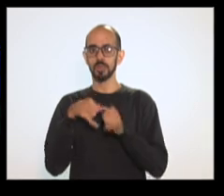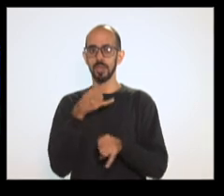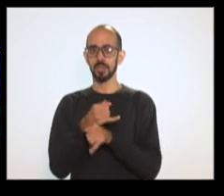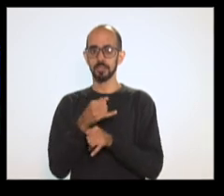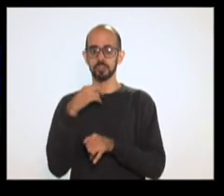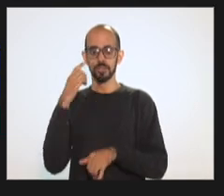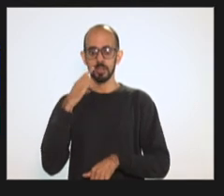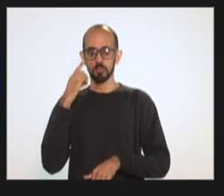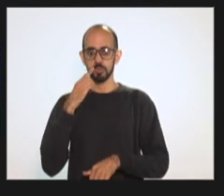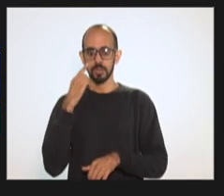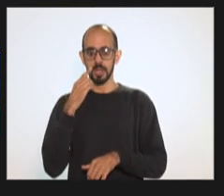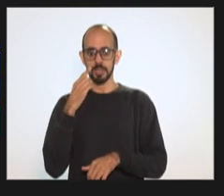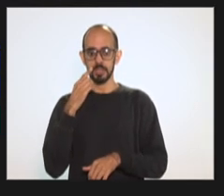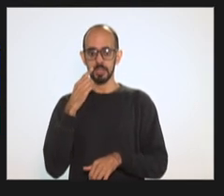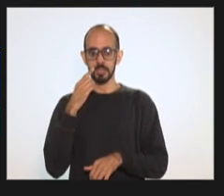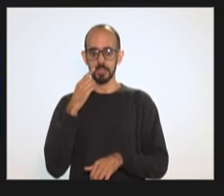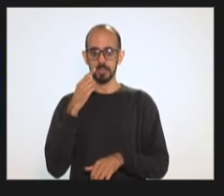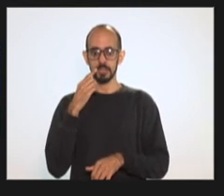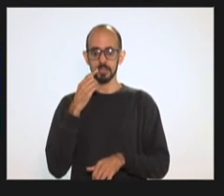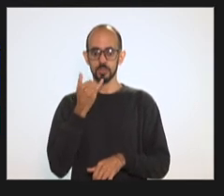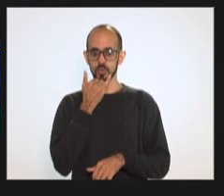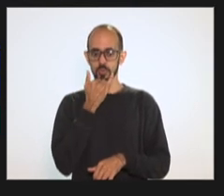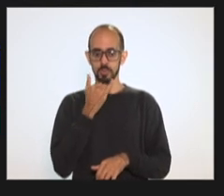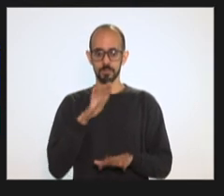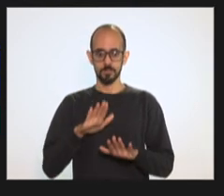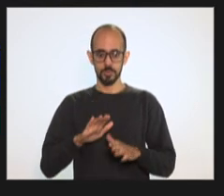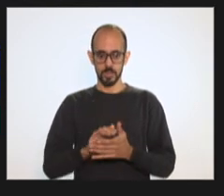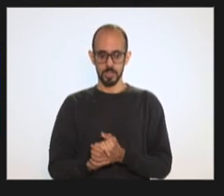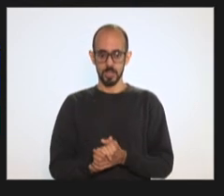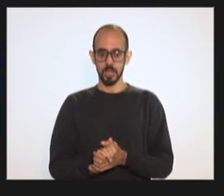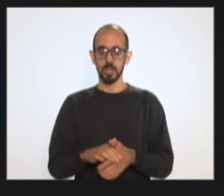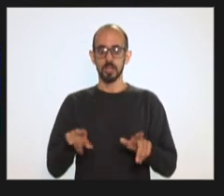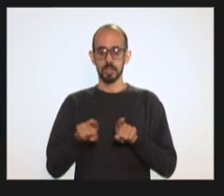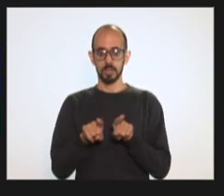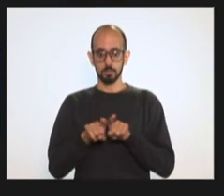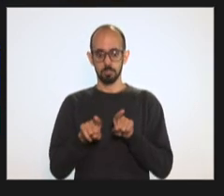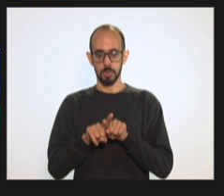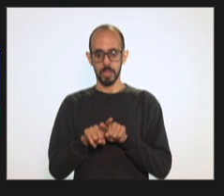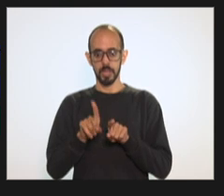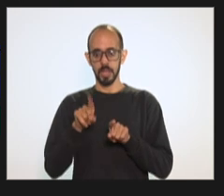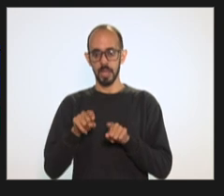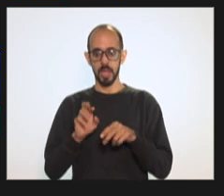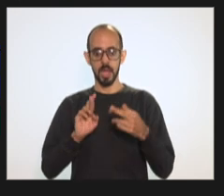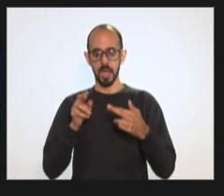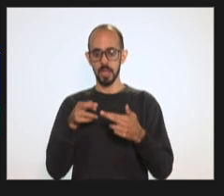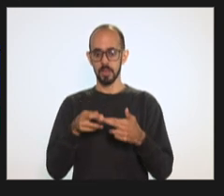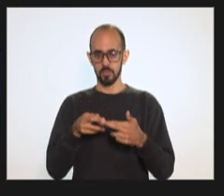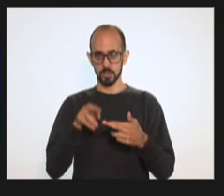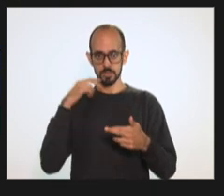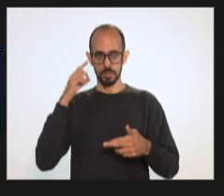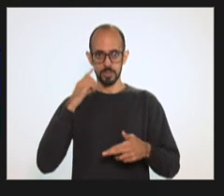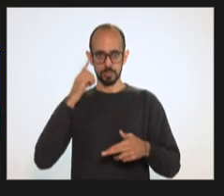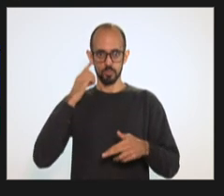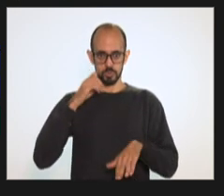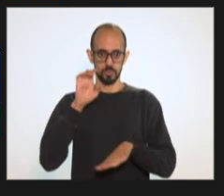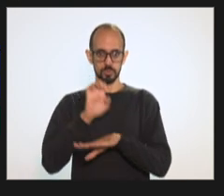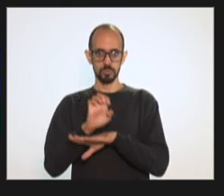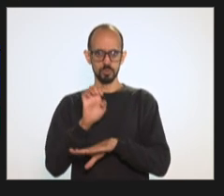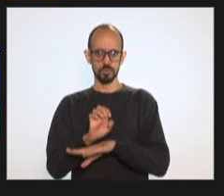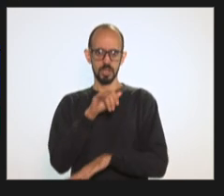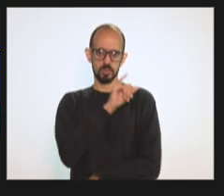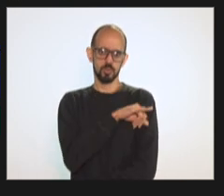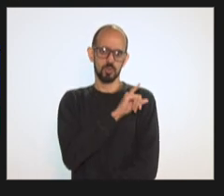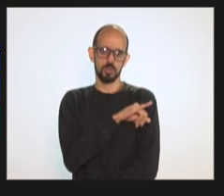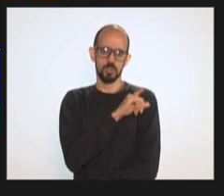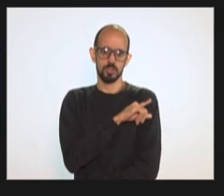então fica aqui no meu pelo presidente também a referência que a Assembleia Legislativa vem tendo aqui no Estado do Rio de Janeiro a partir da sua